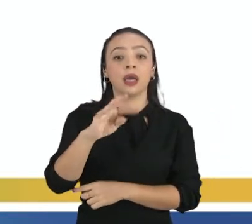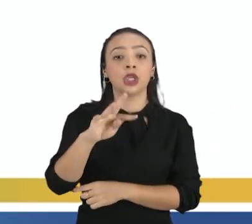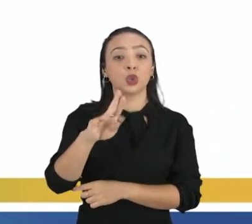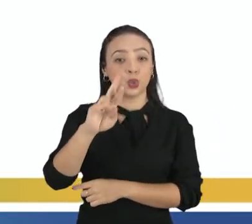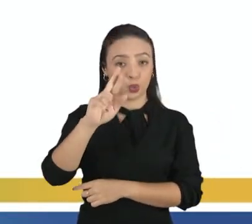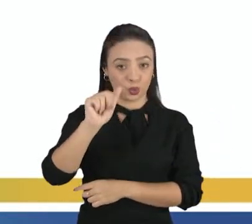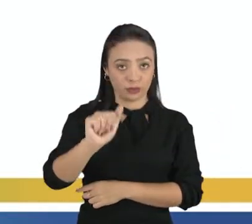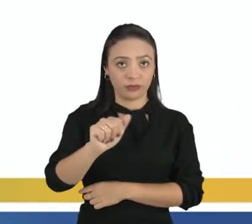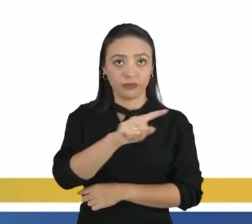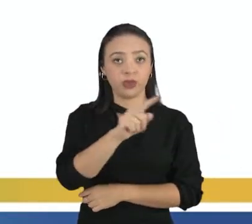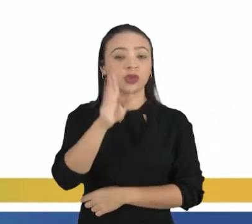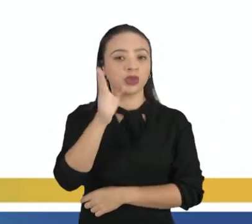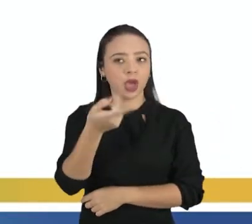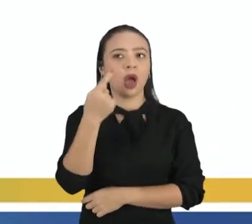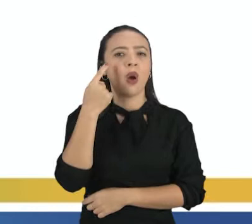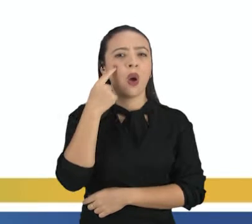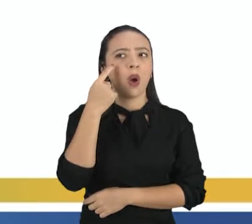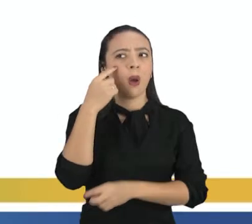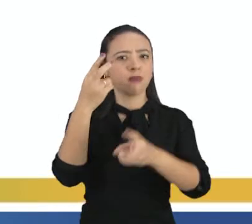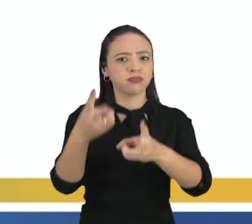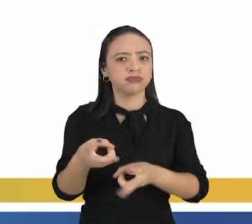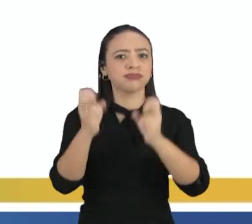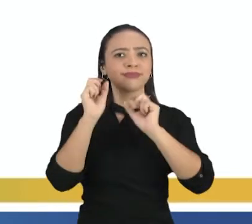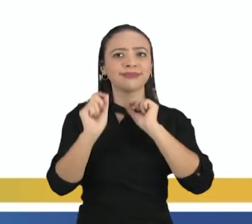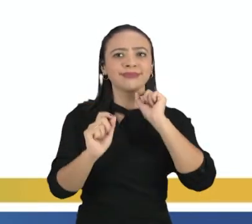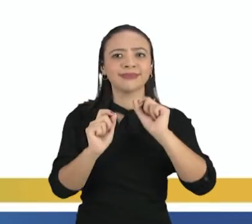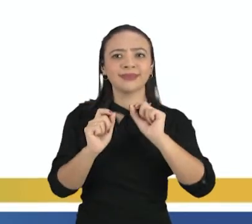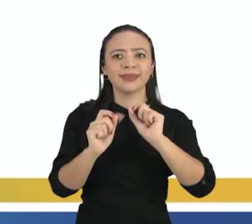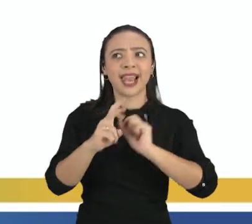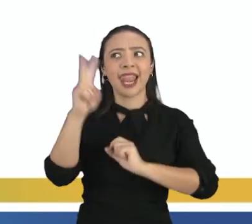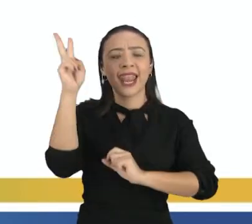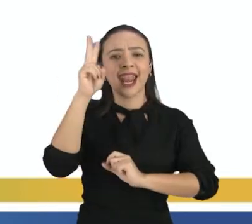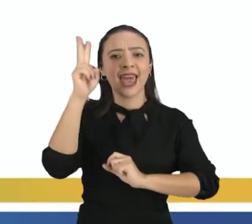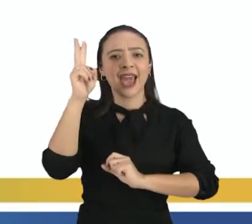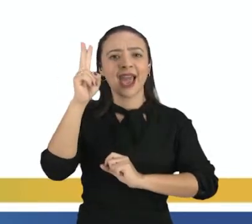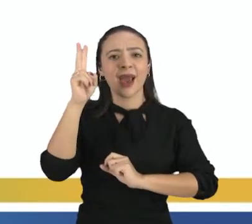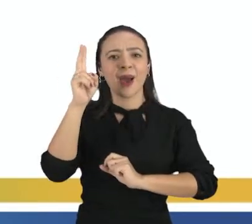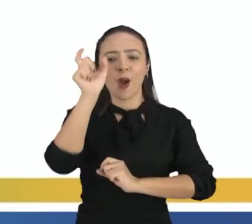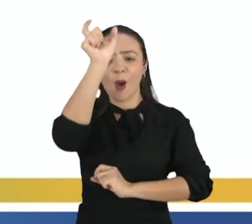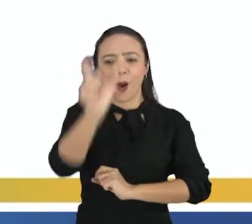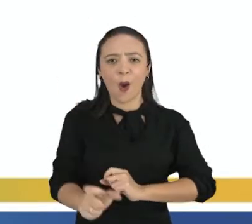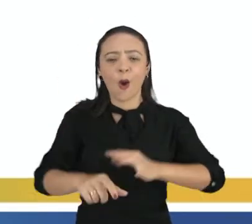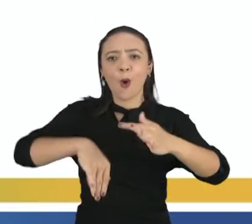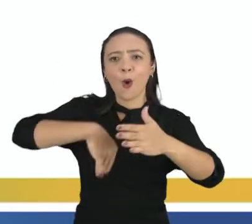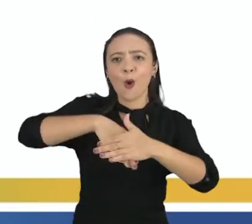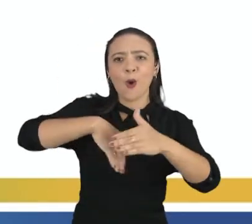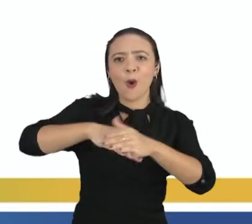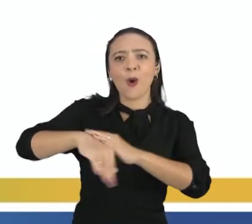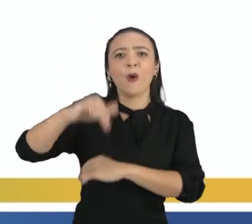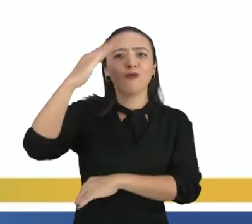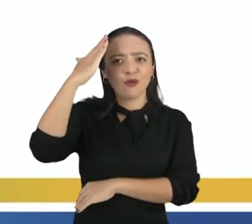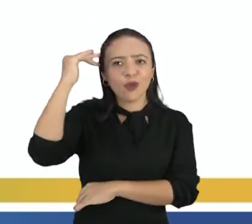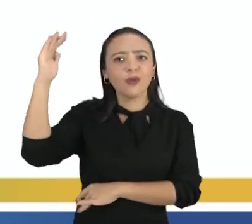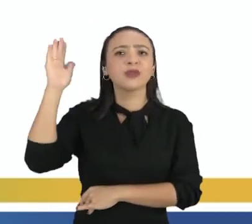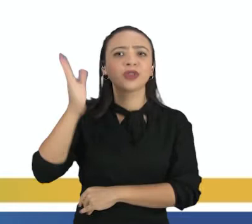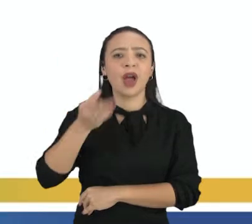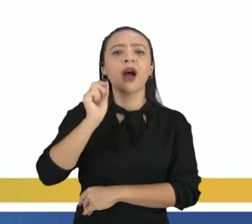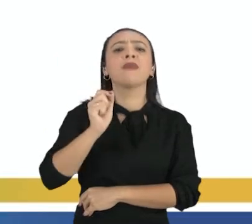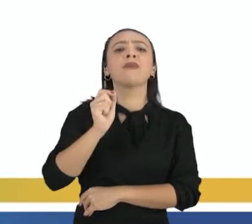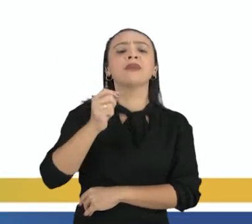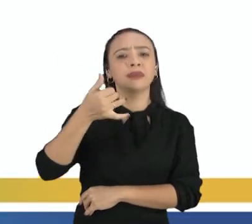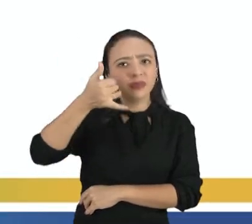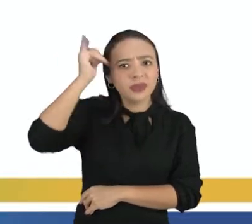já associa a um jogador de futebol muito conhecido, muito reconhecido, que é o